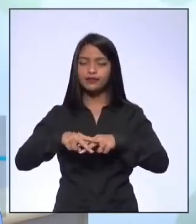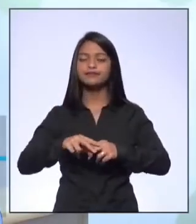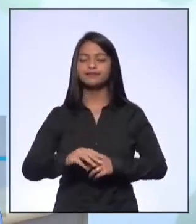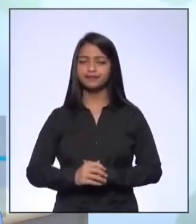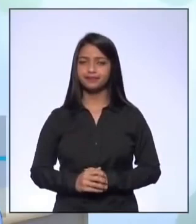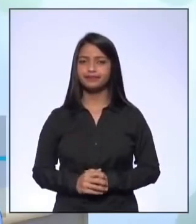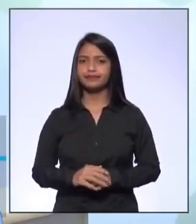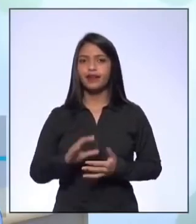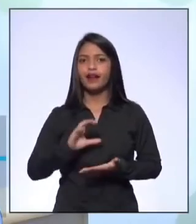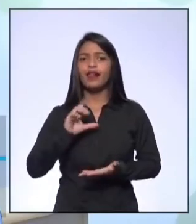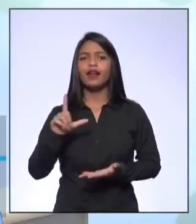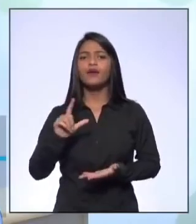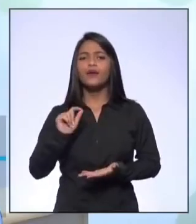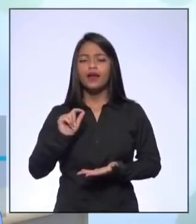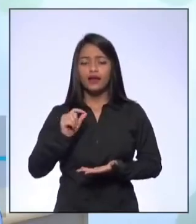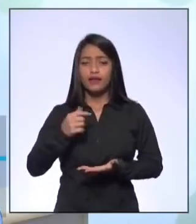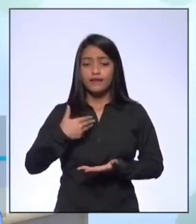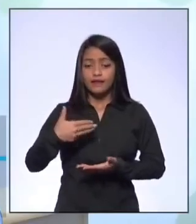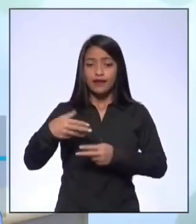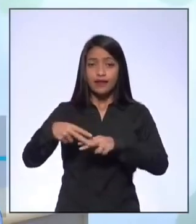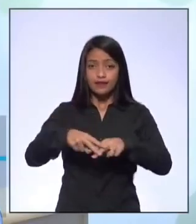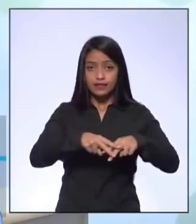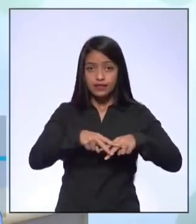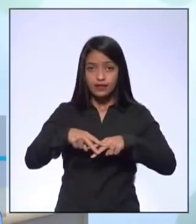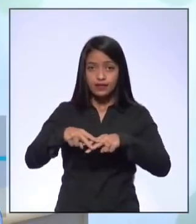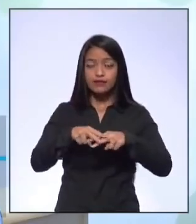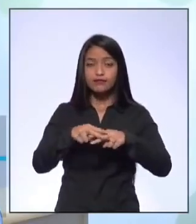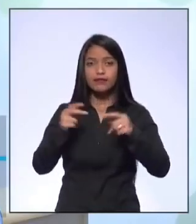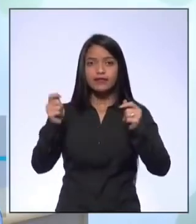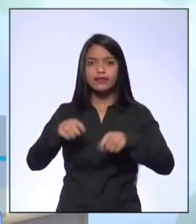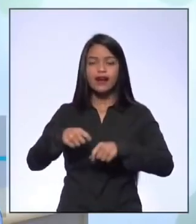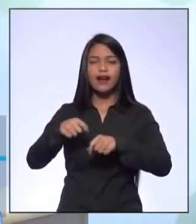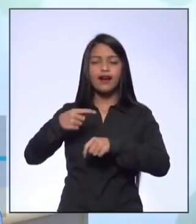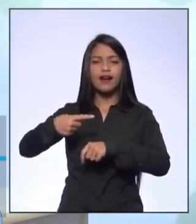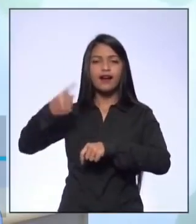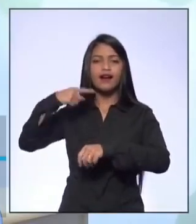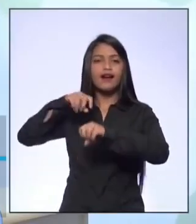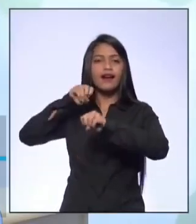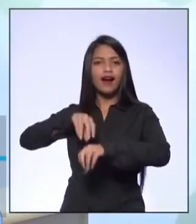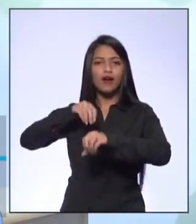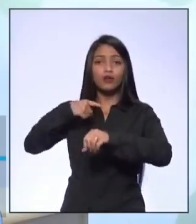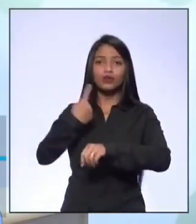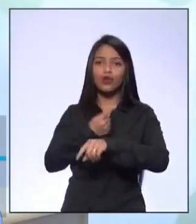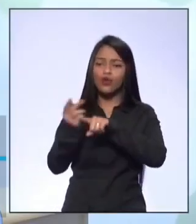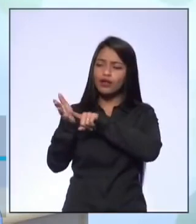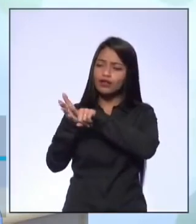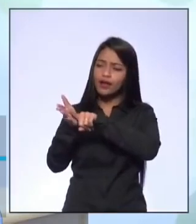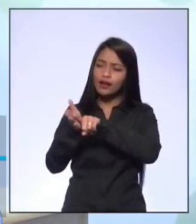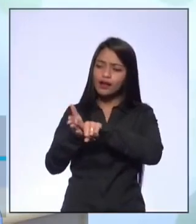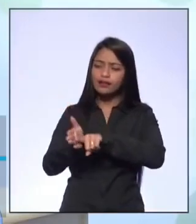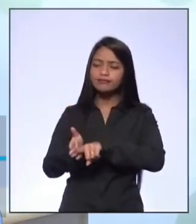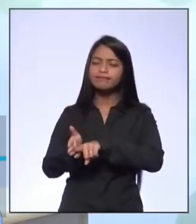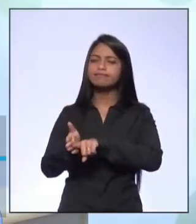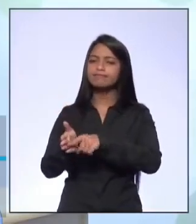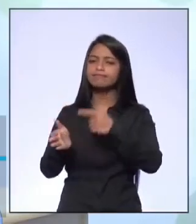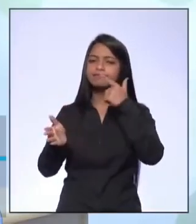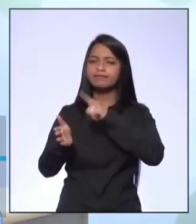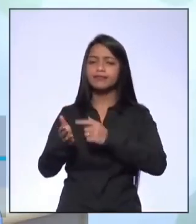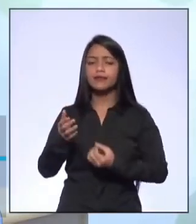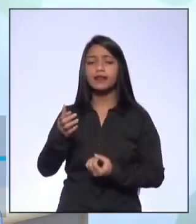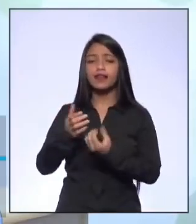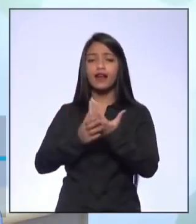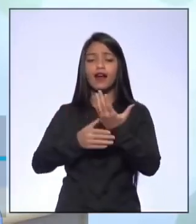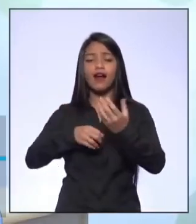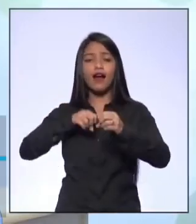uma revisão, nós conseguimos aí, na análise das aulas, produzir uma aula com